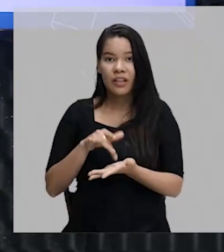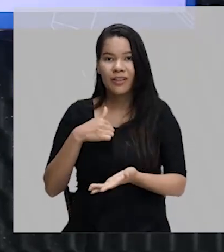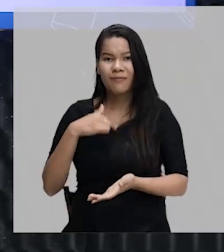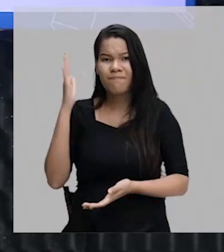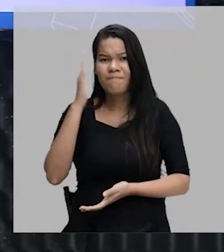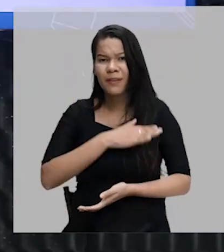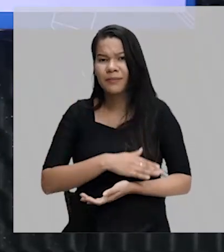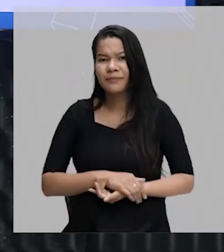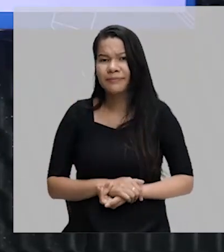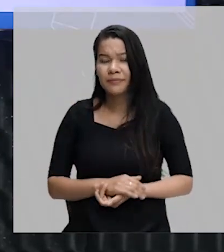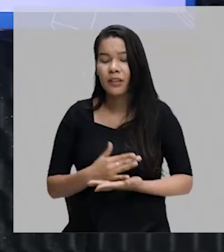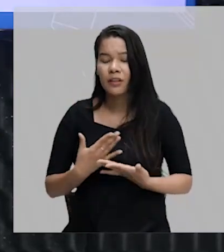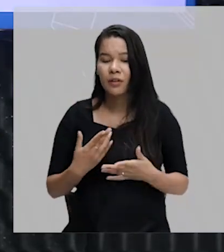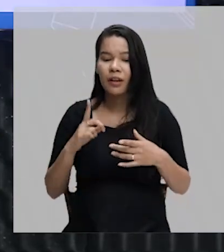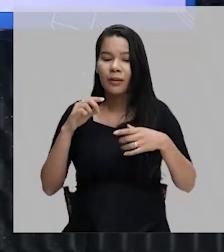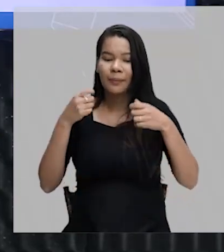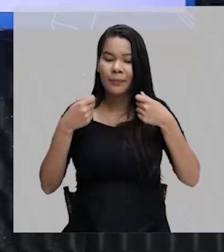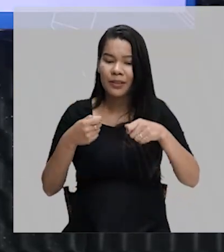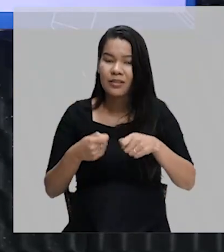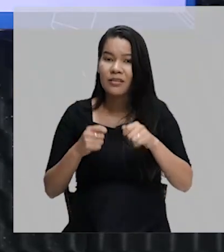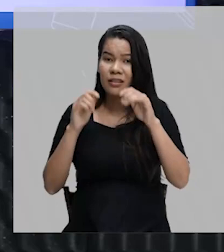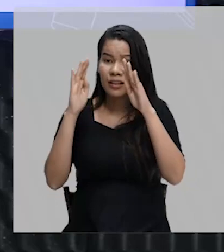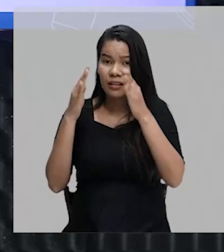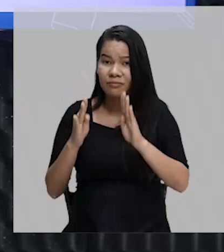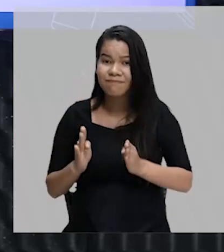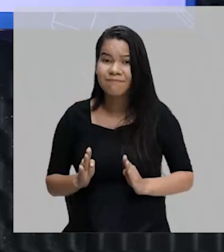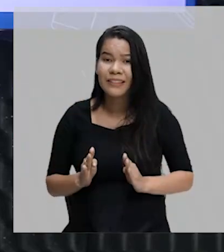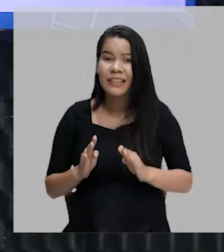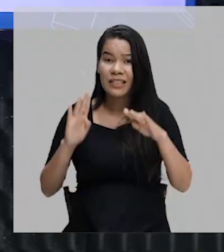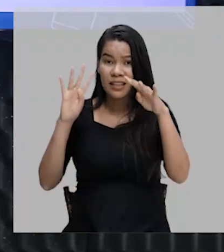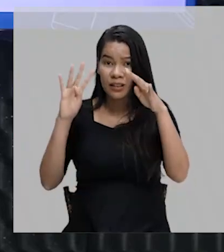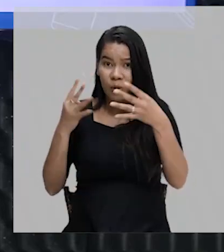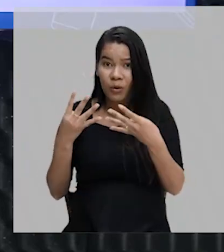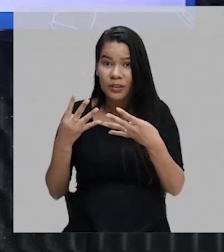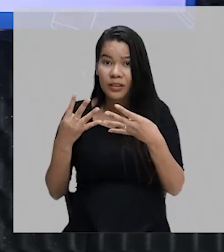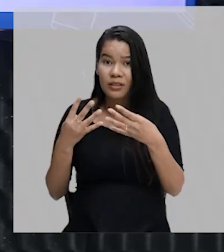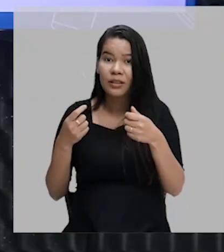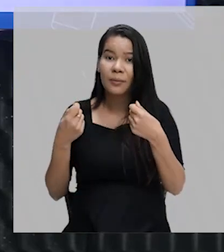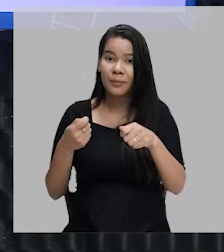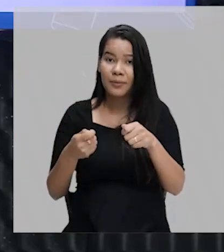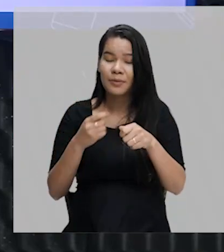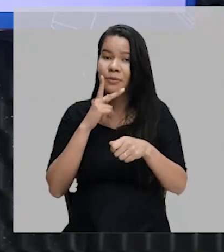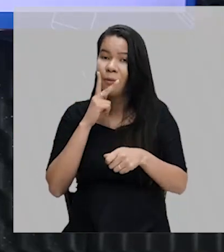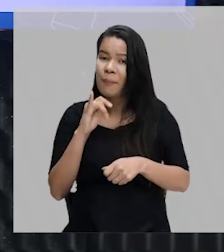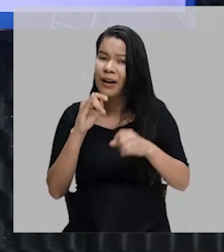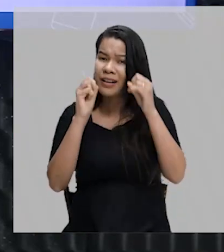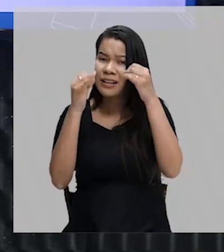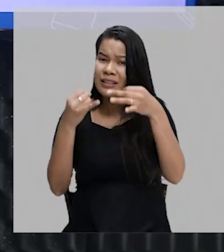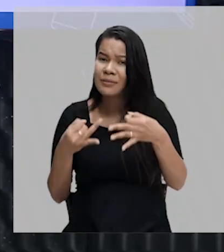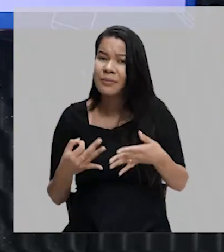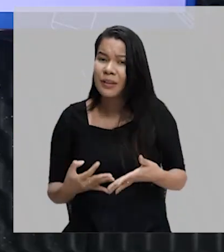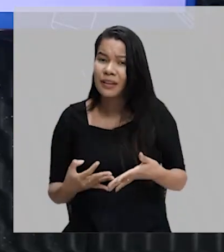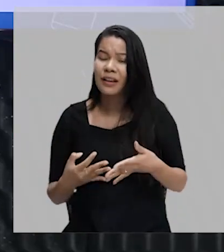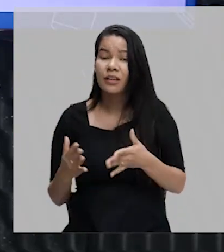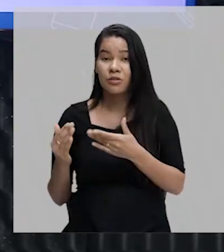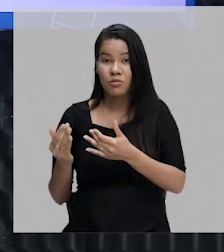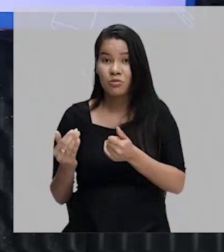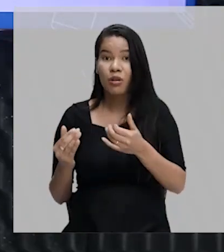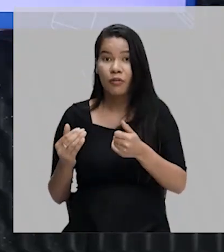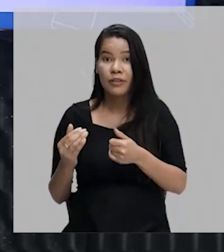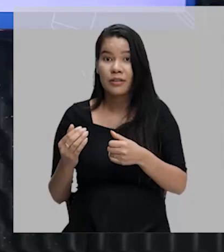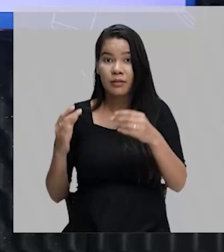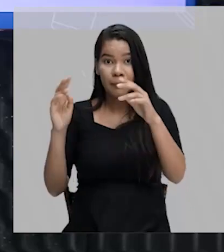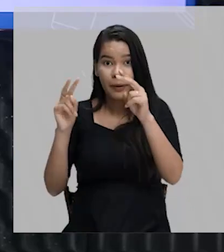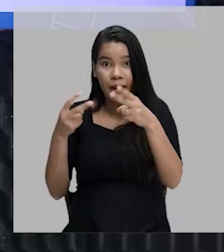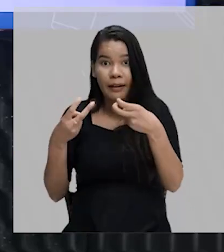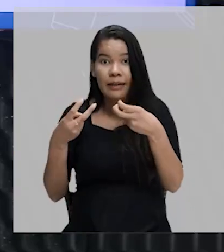má. Né? Então, é preciso essa atenção e é preciso que o pai faça esse esclarecimento e que os jovens escutem.